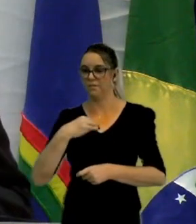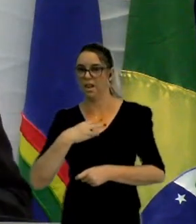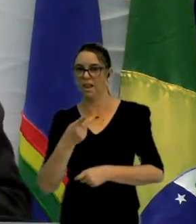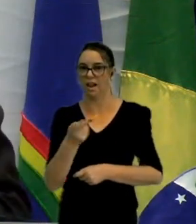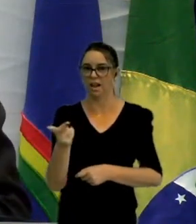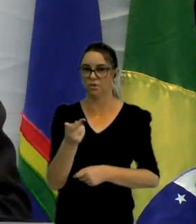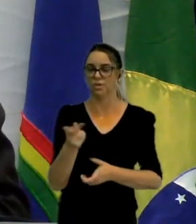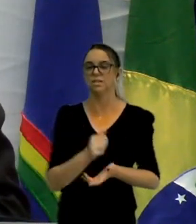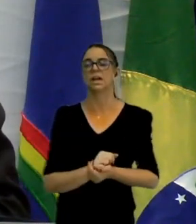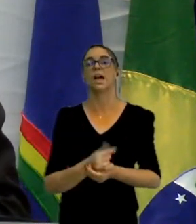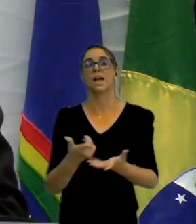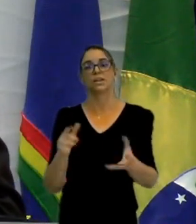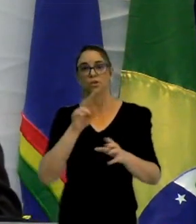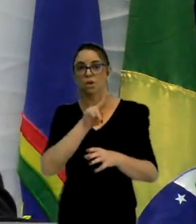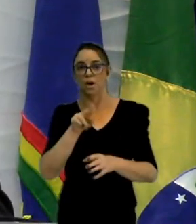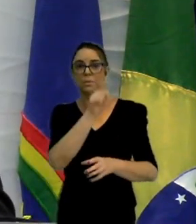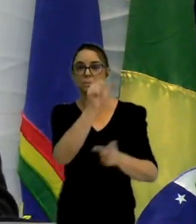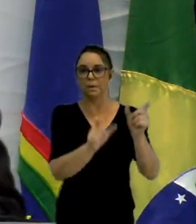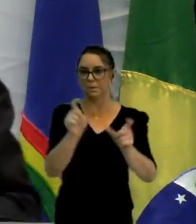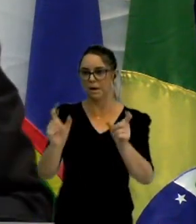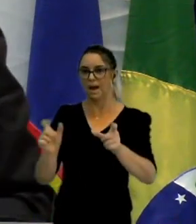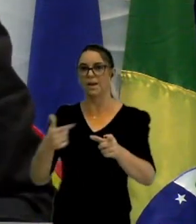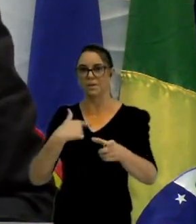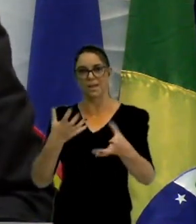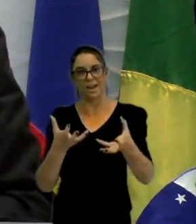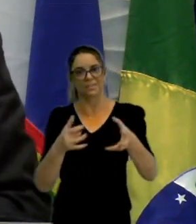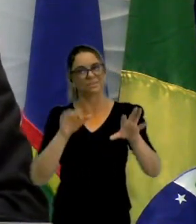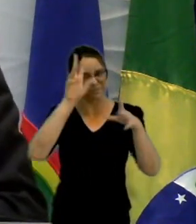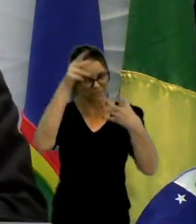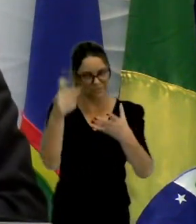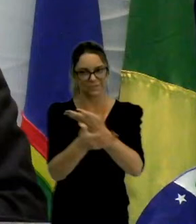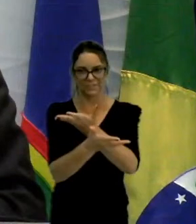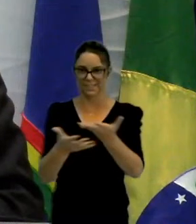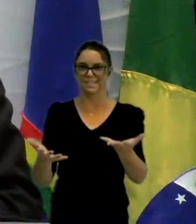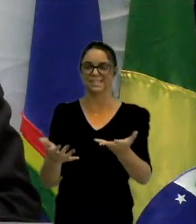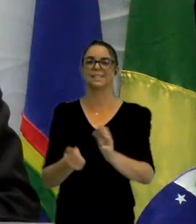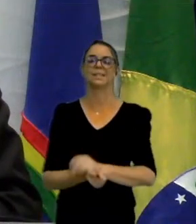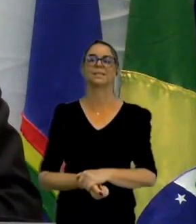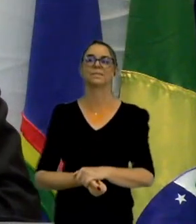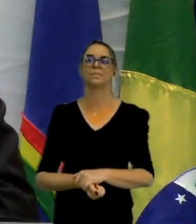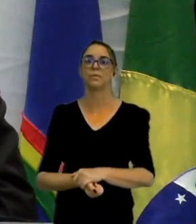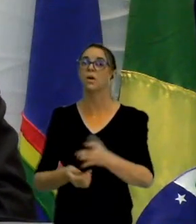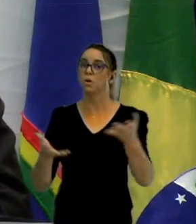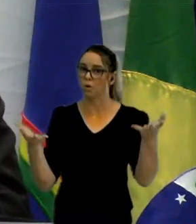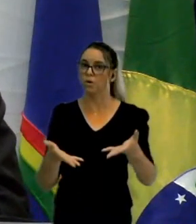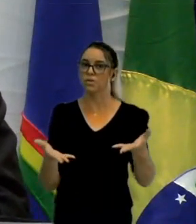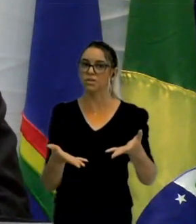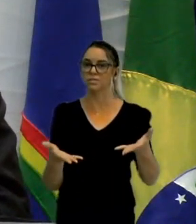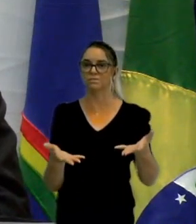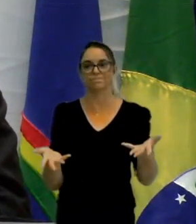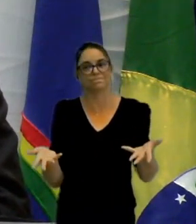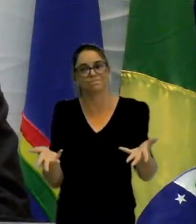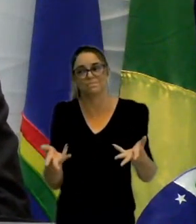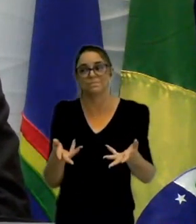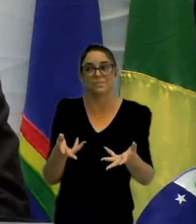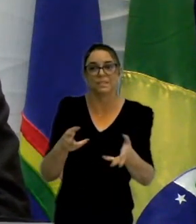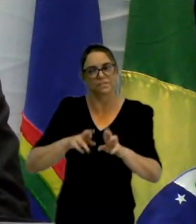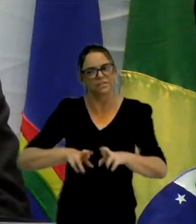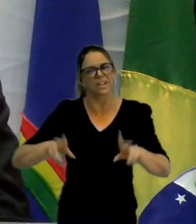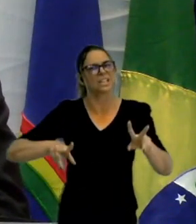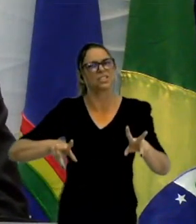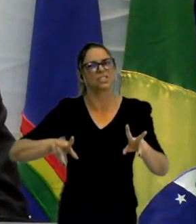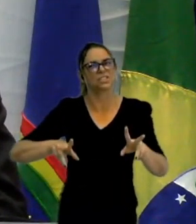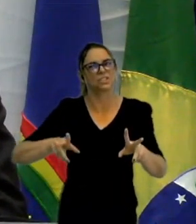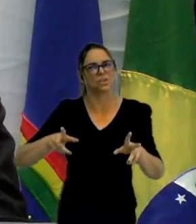dos citados. Quero saudar a todos os ouvintes e telespectadores. No dia de hoje não poderia ser diferente vir a